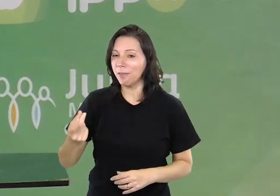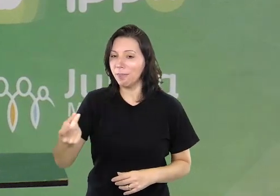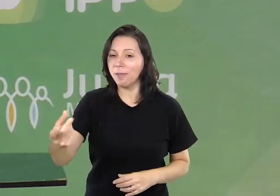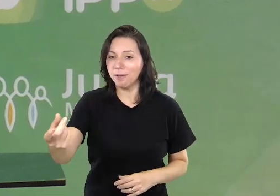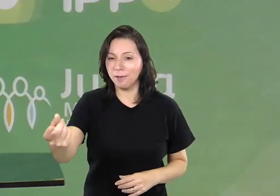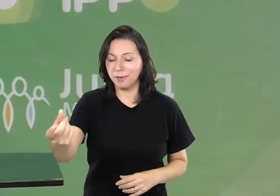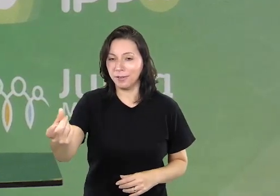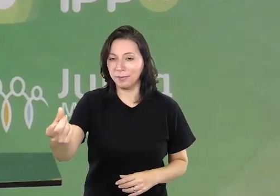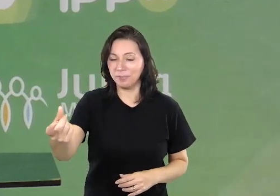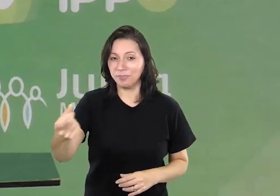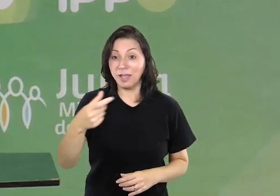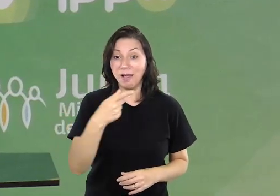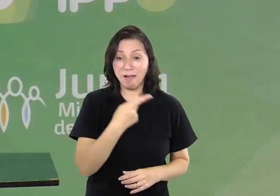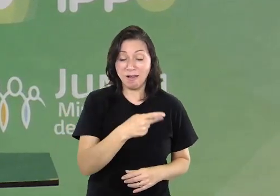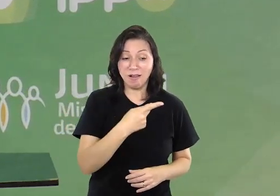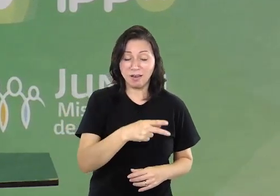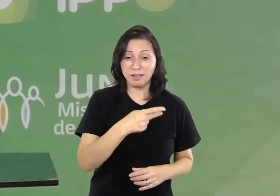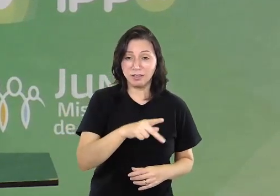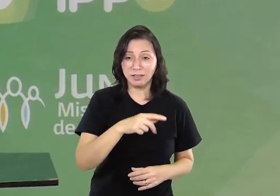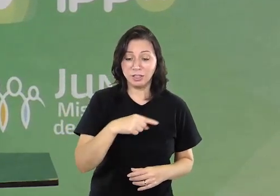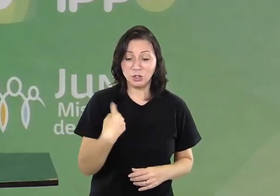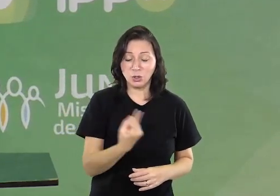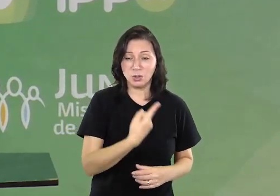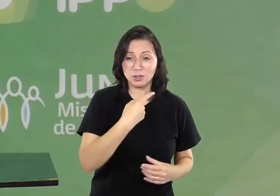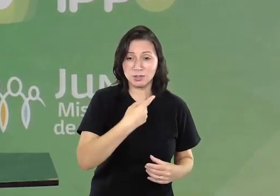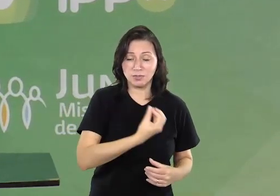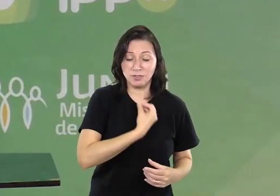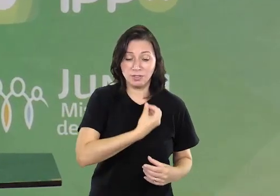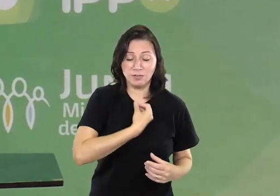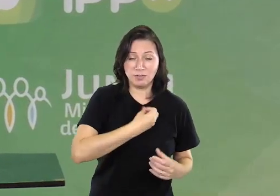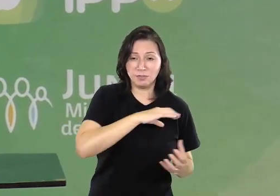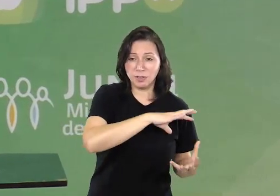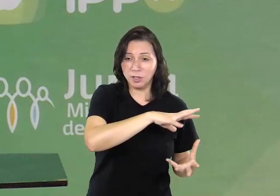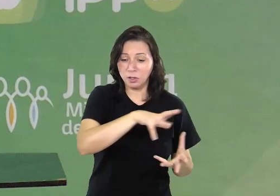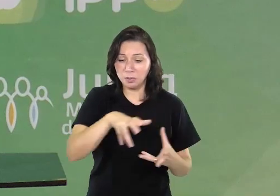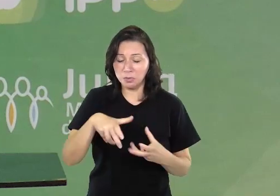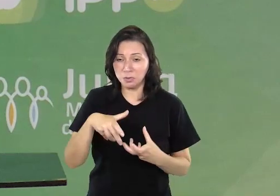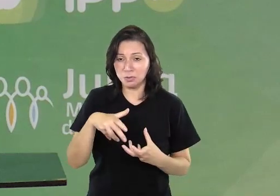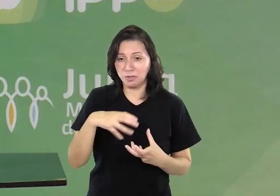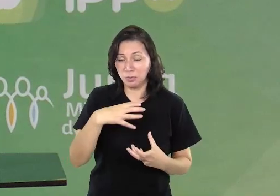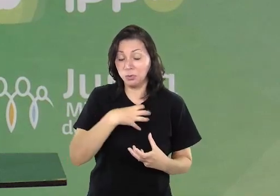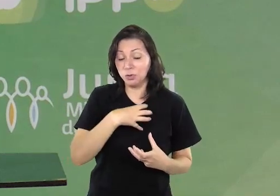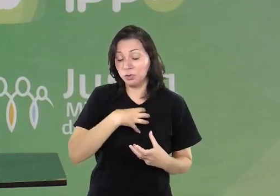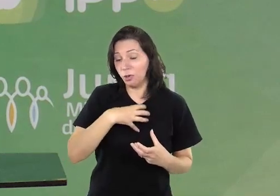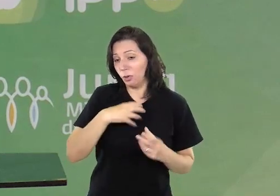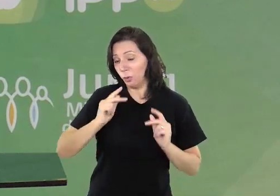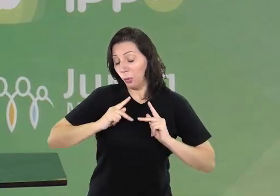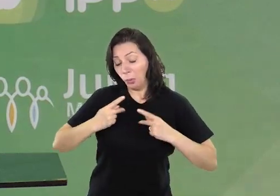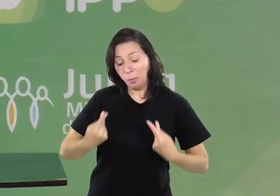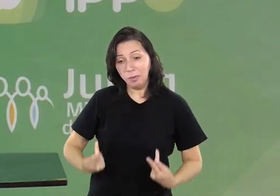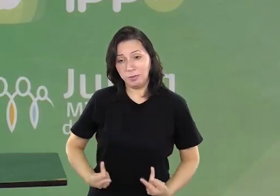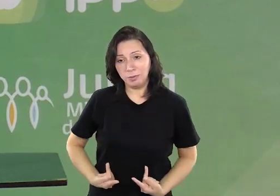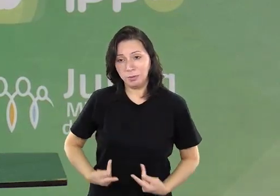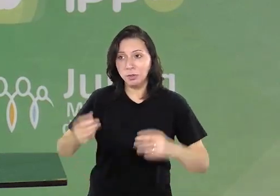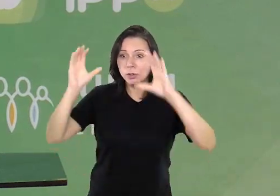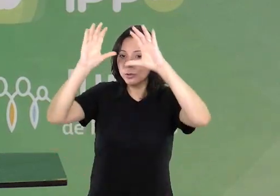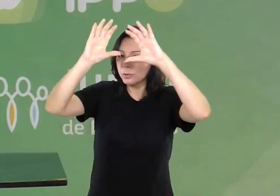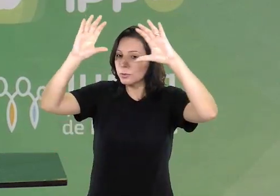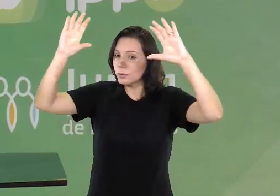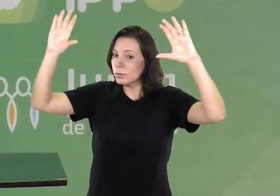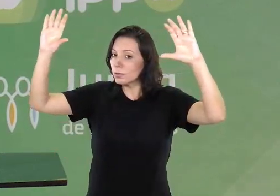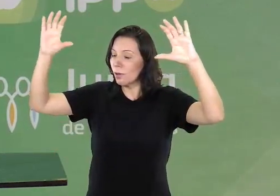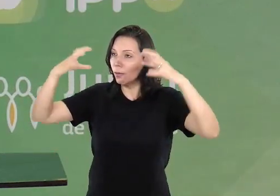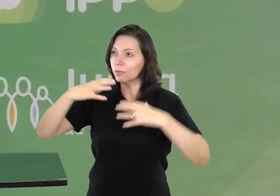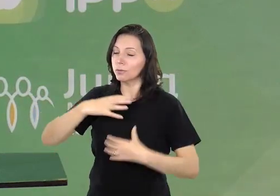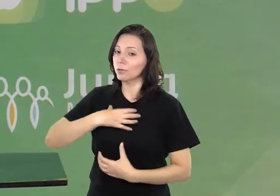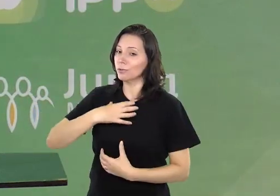meus irmãos se você empurrar Deus para fora da vida para lateral da vida nada mais vai fazer sentido